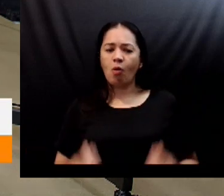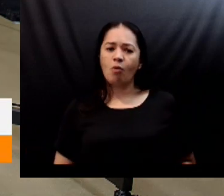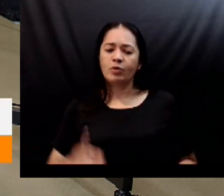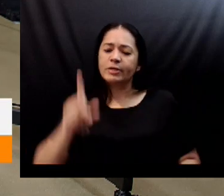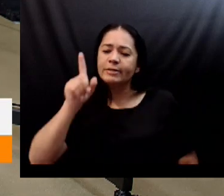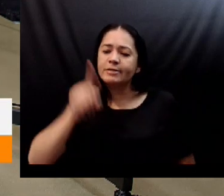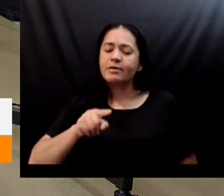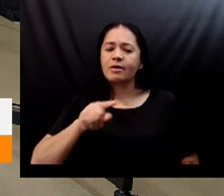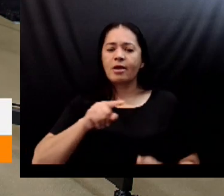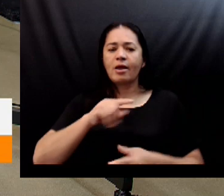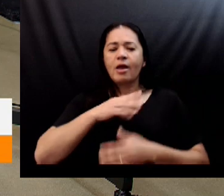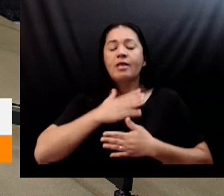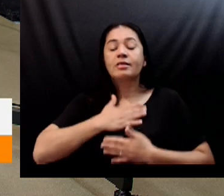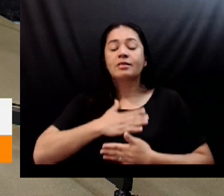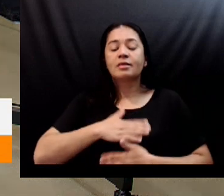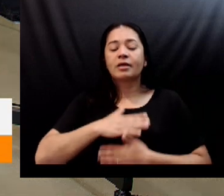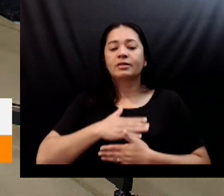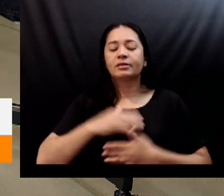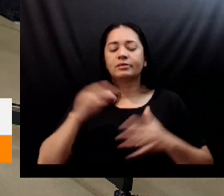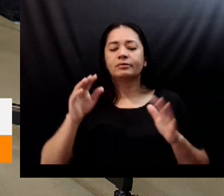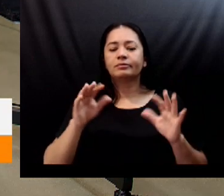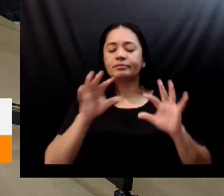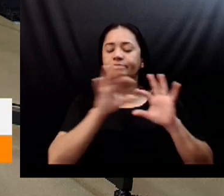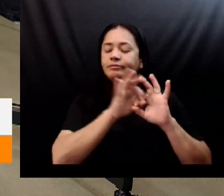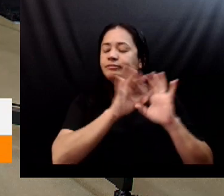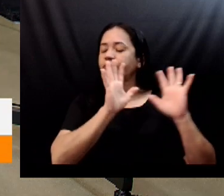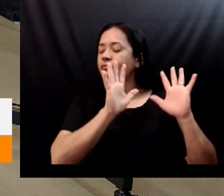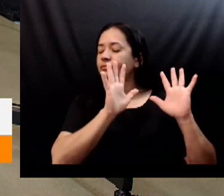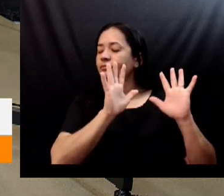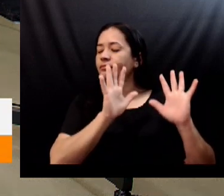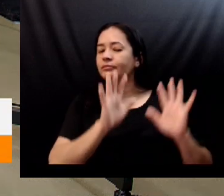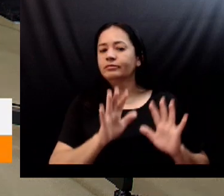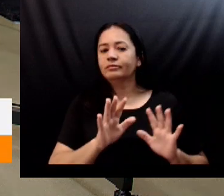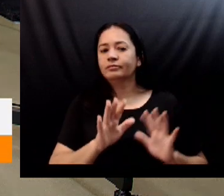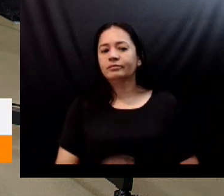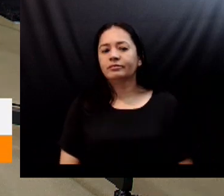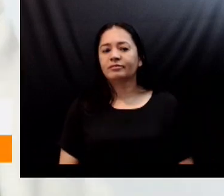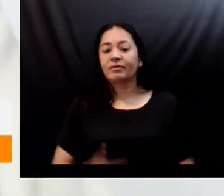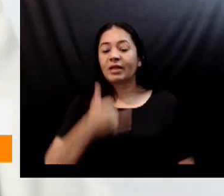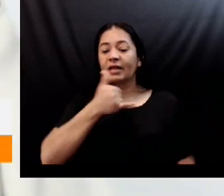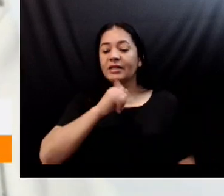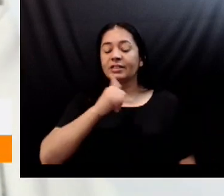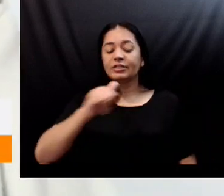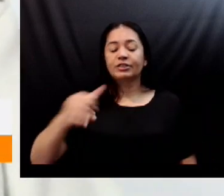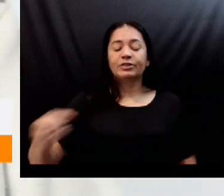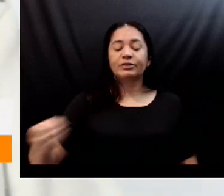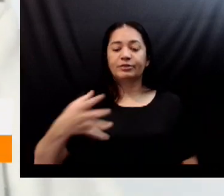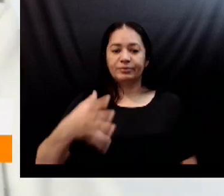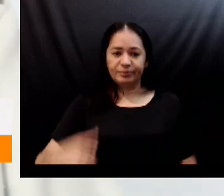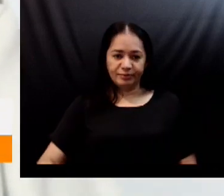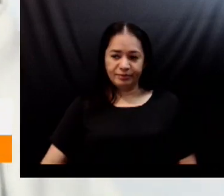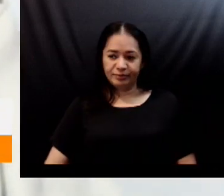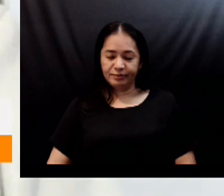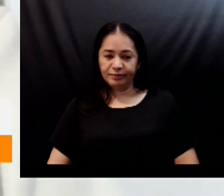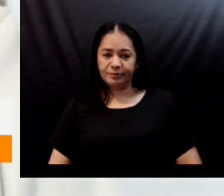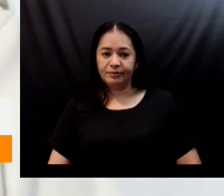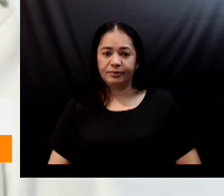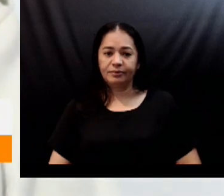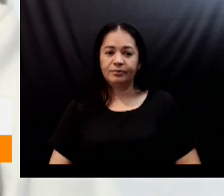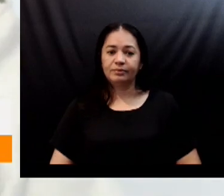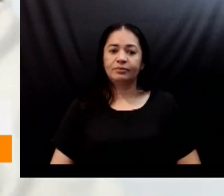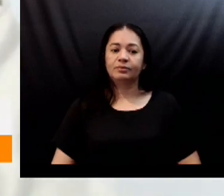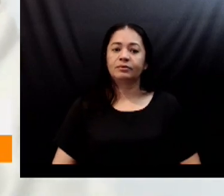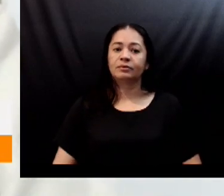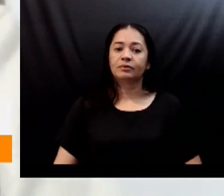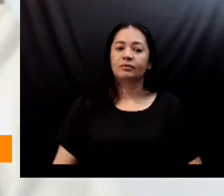para desligar, para a gente recarregar as nossas baterias? Tá. Acho que para